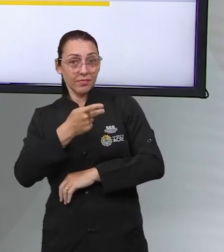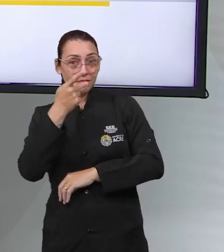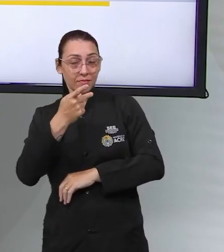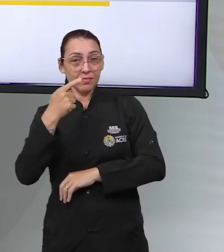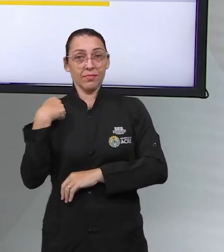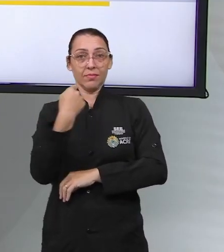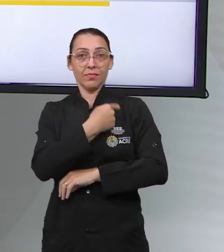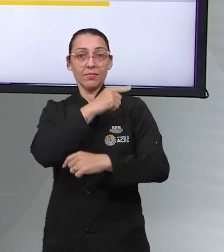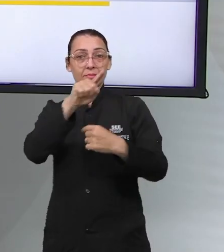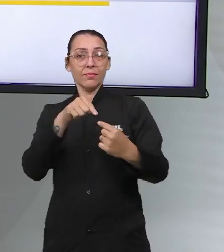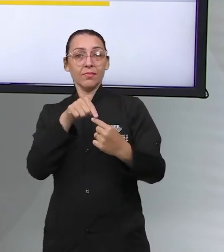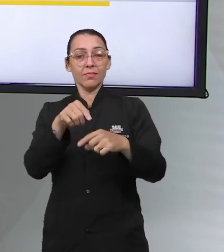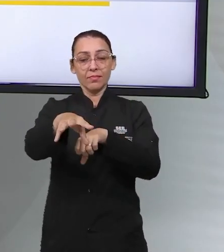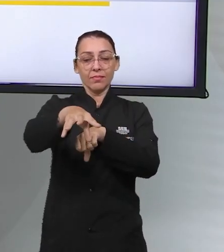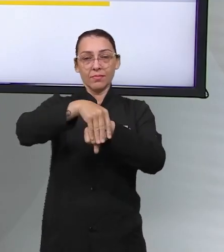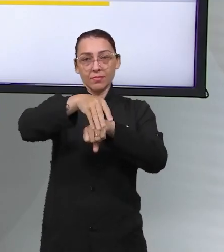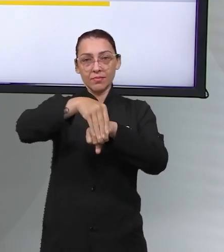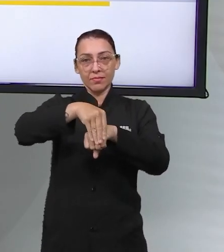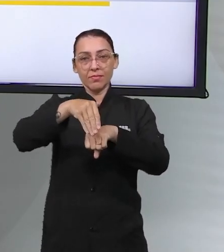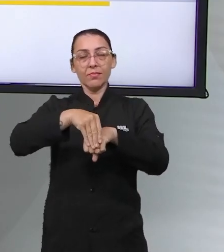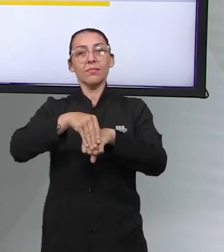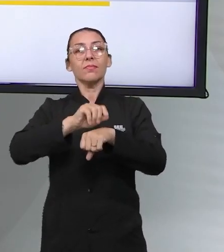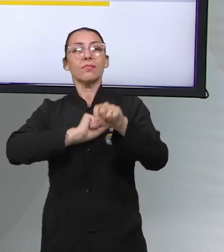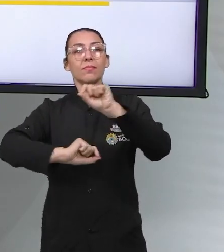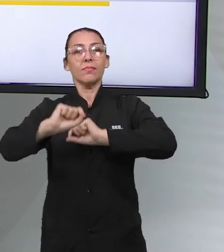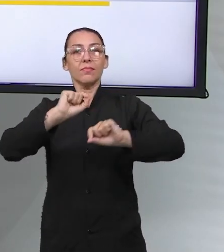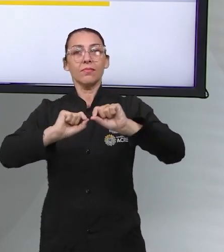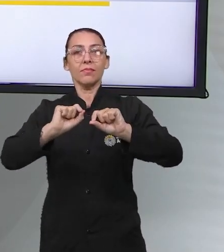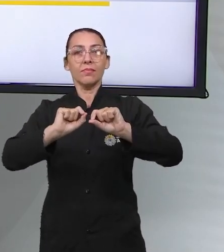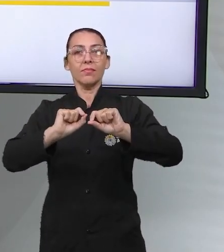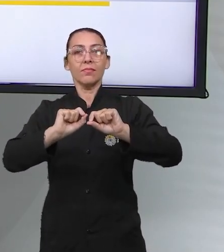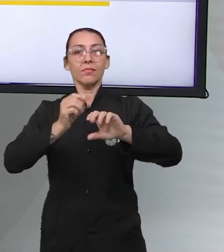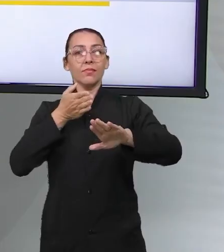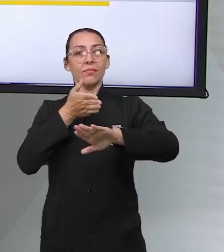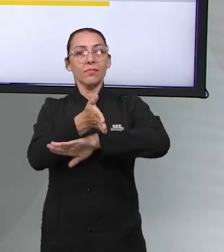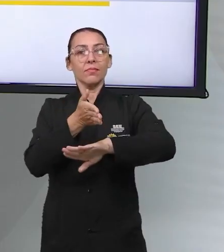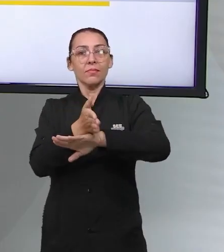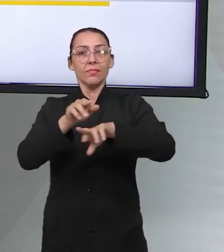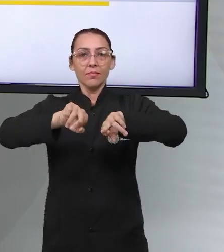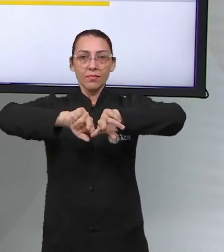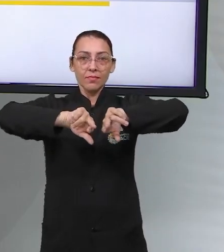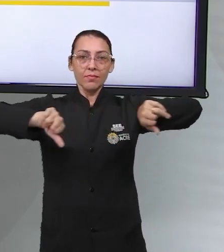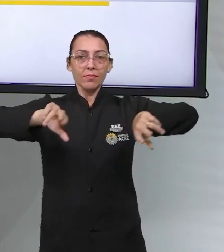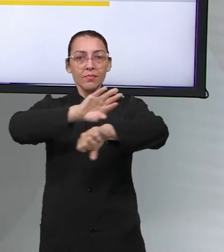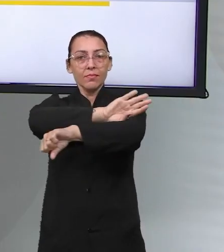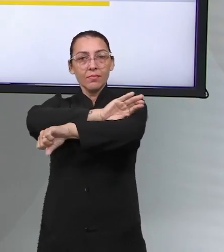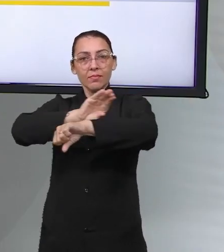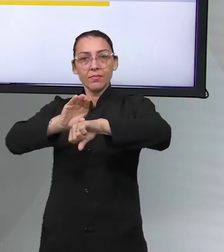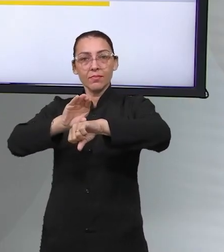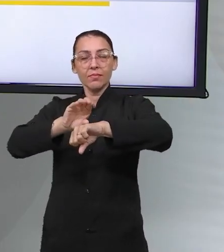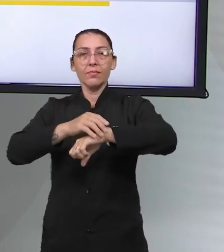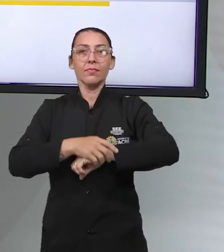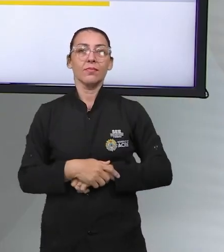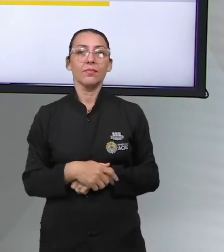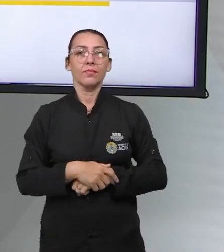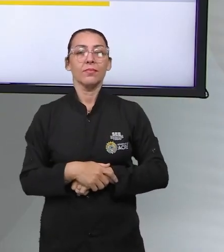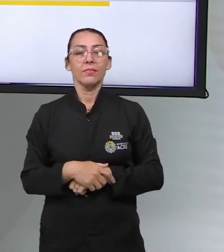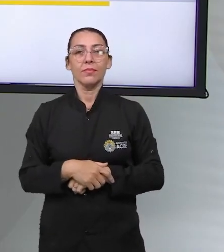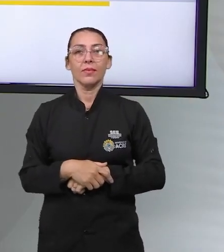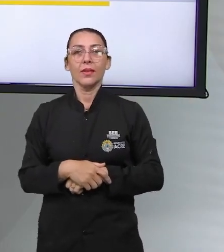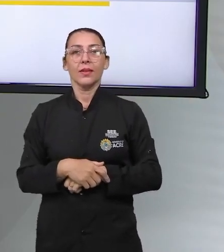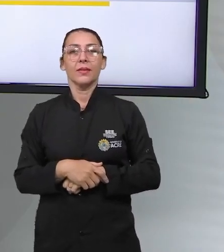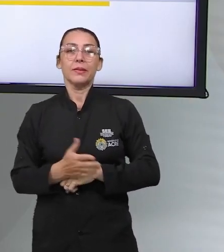o nosso objeto de conhecimento corresponde ao acesso à diversidade